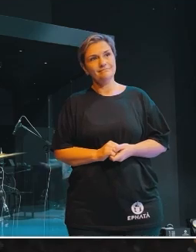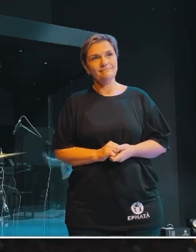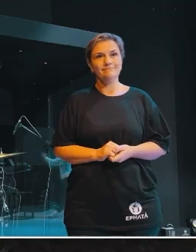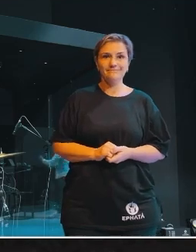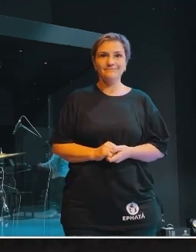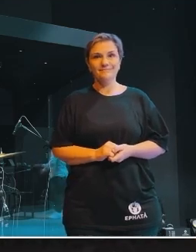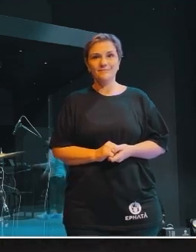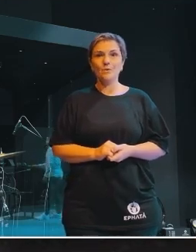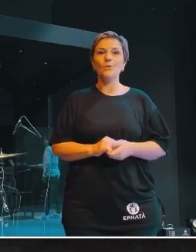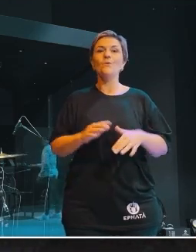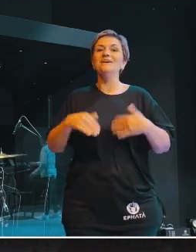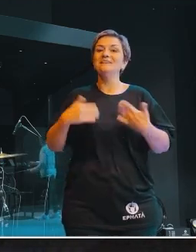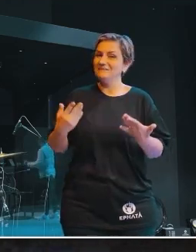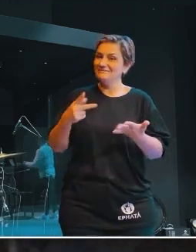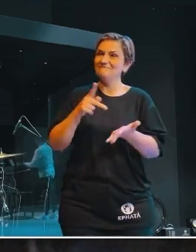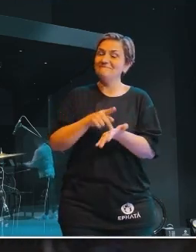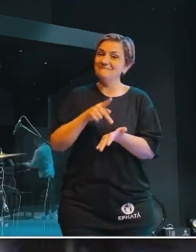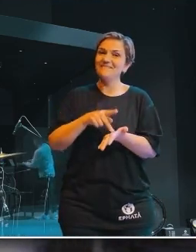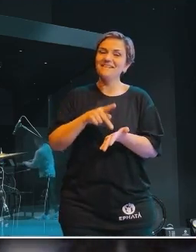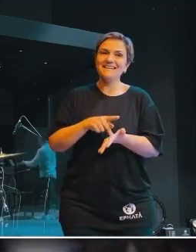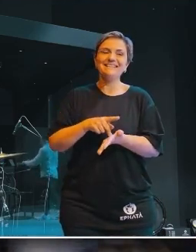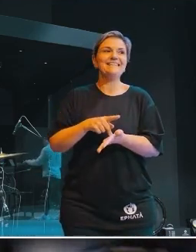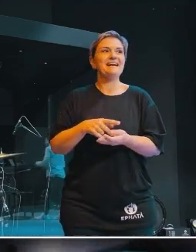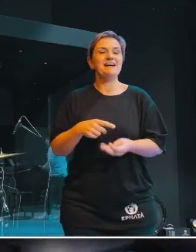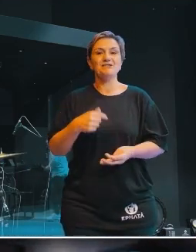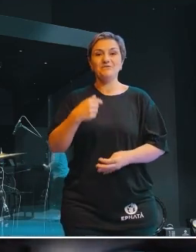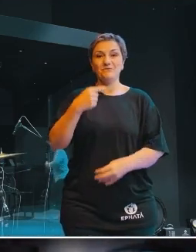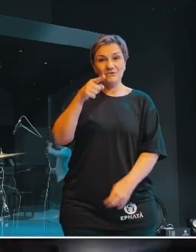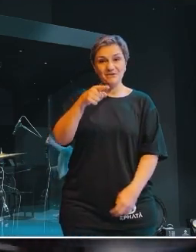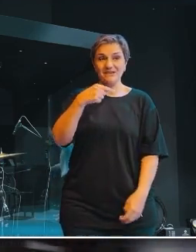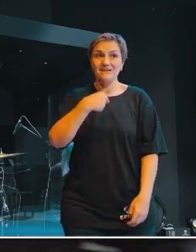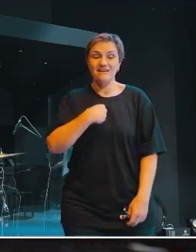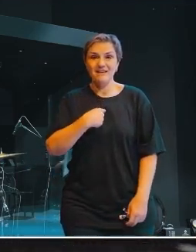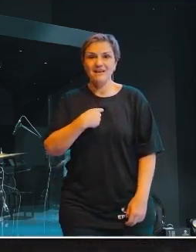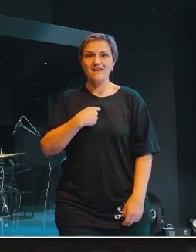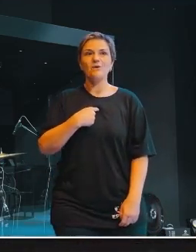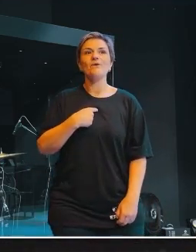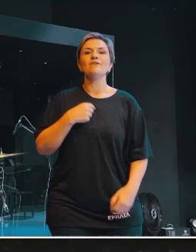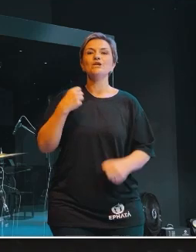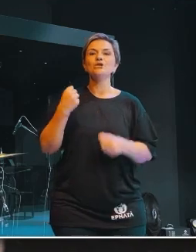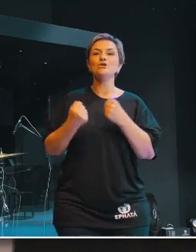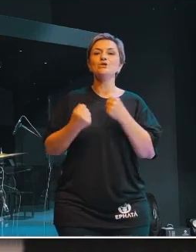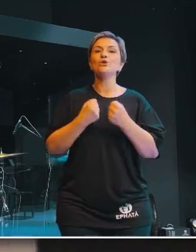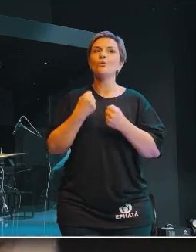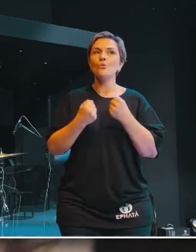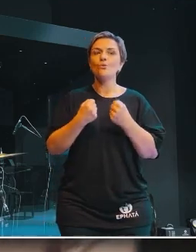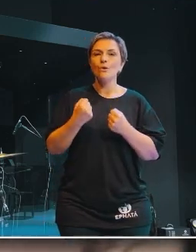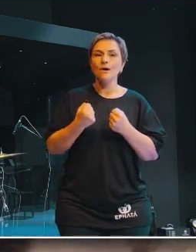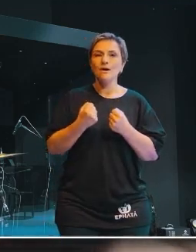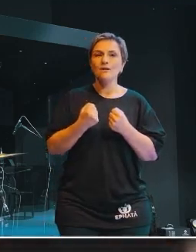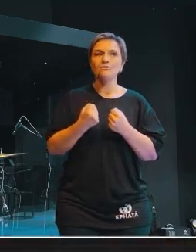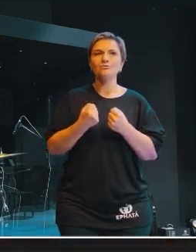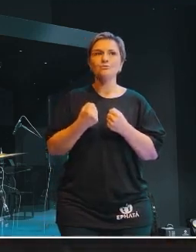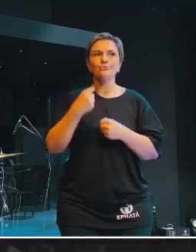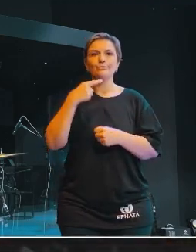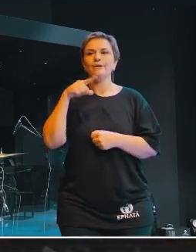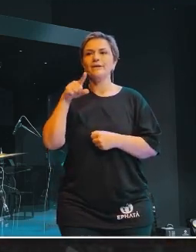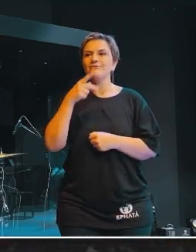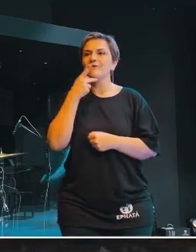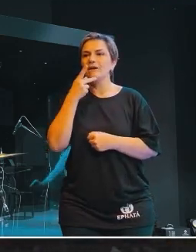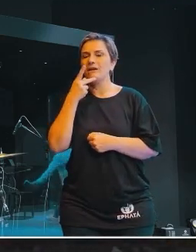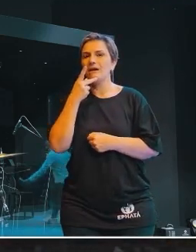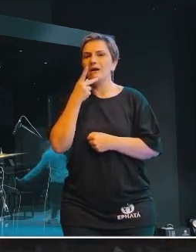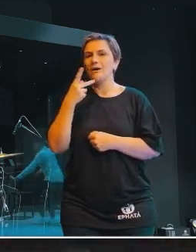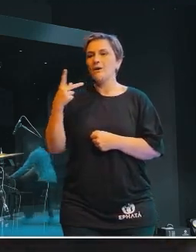Quando na verdade, você e eu, ao invés de corrermos para as redes sociais ou para a vizinha